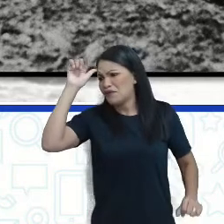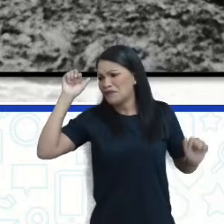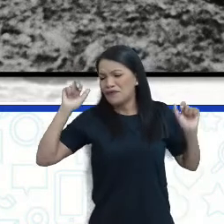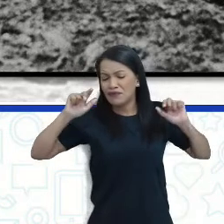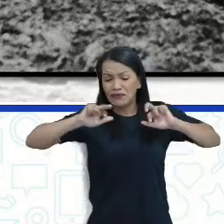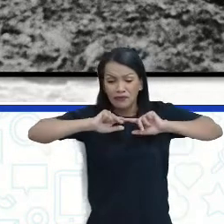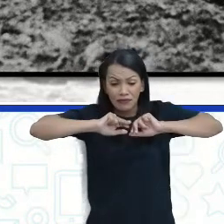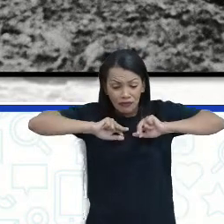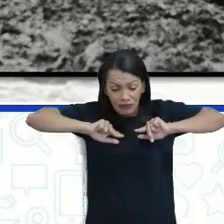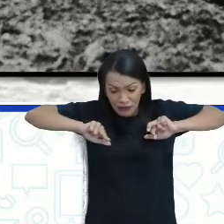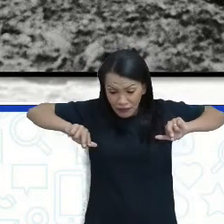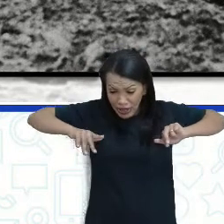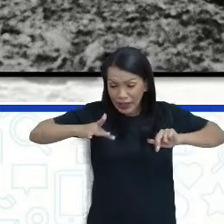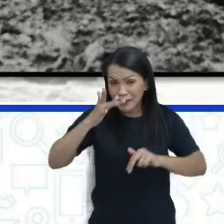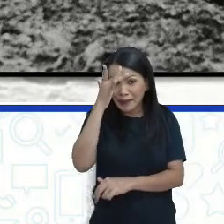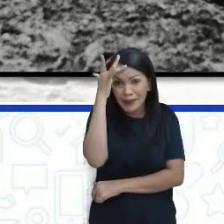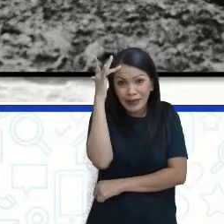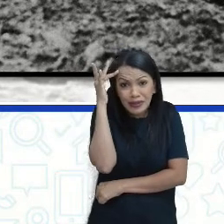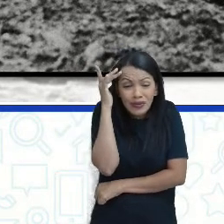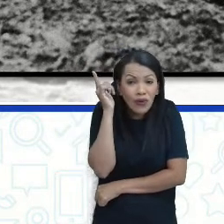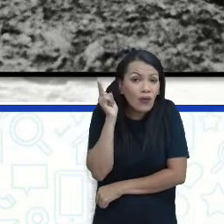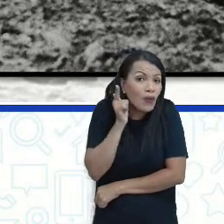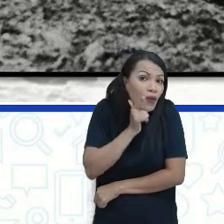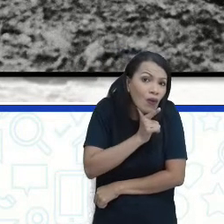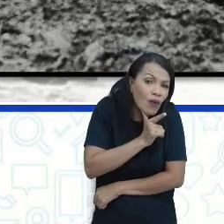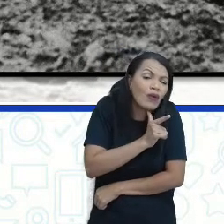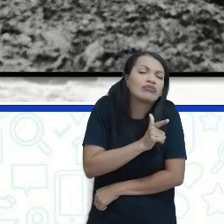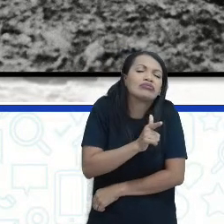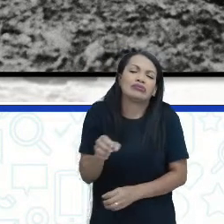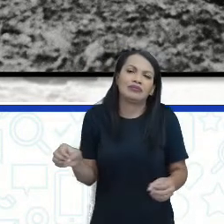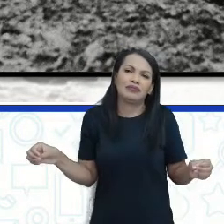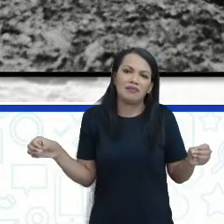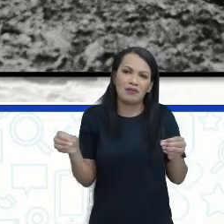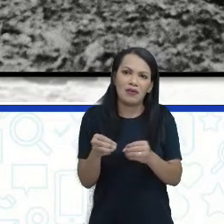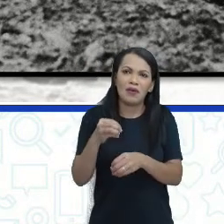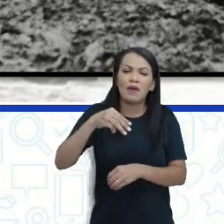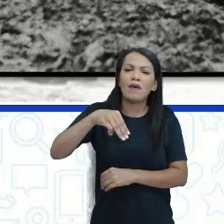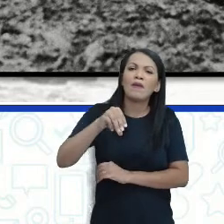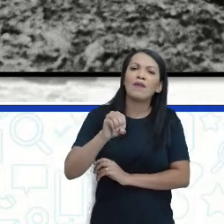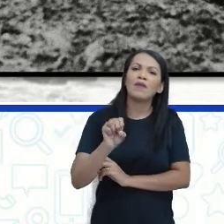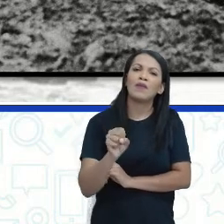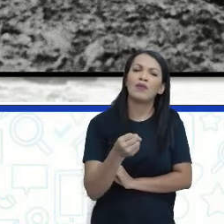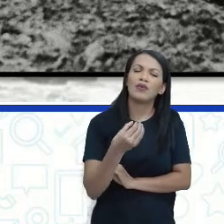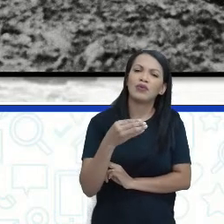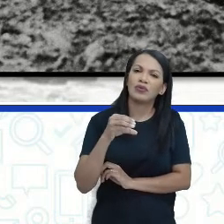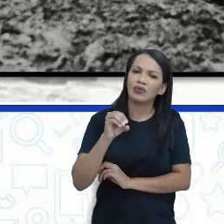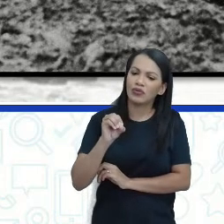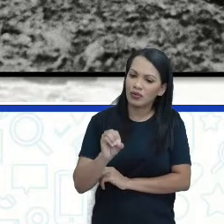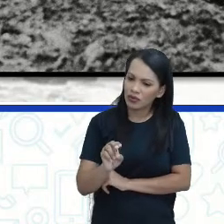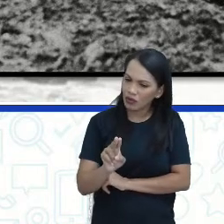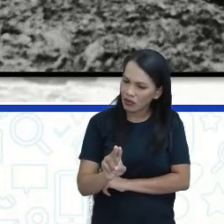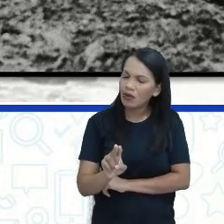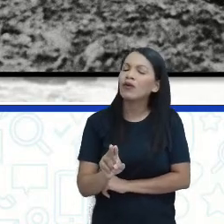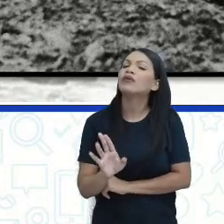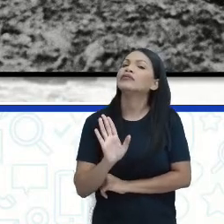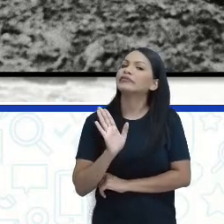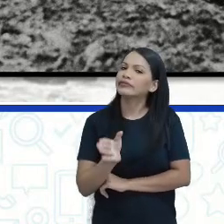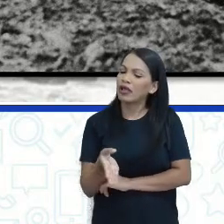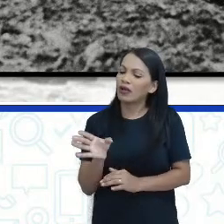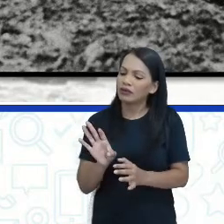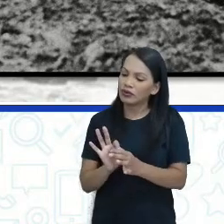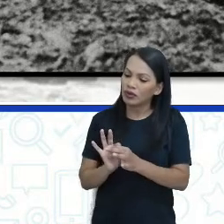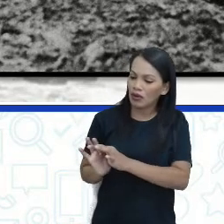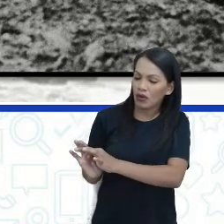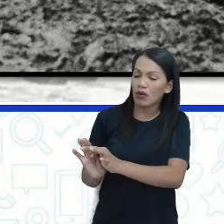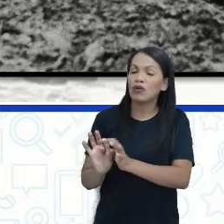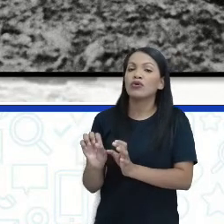soldados, né, então eles conseguem chegar próximo de Moscou, mas ali os soviéticos já tinham